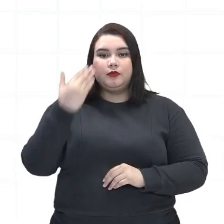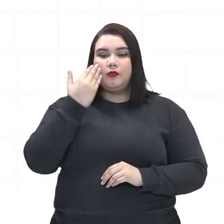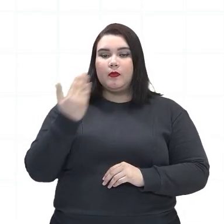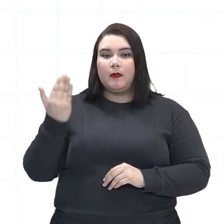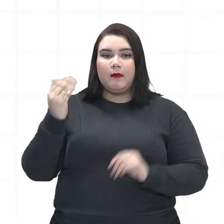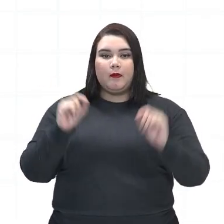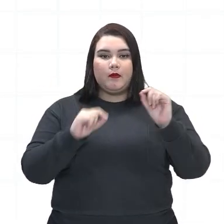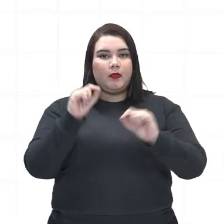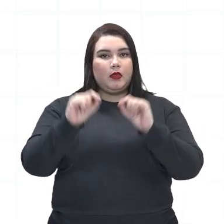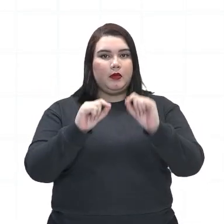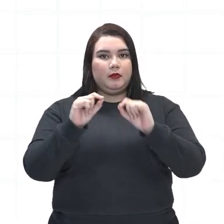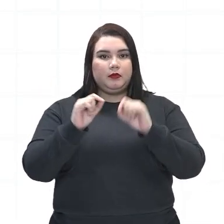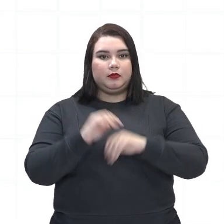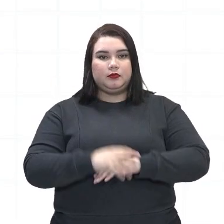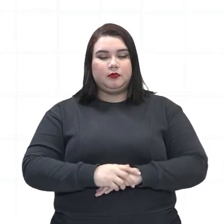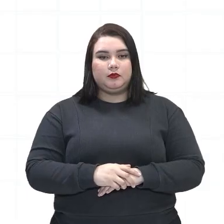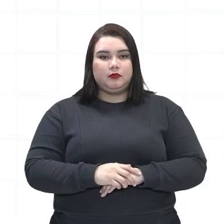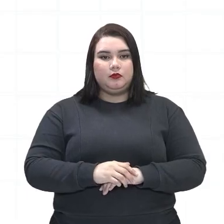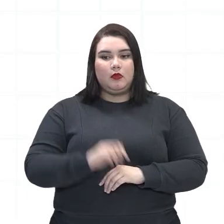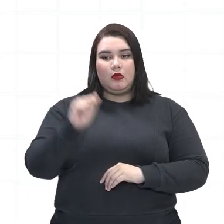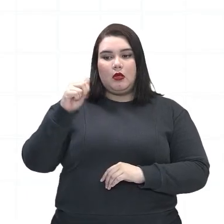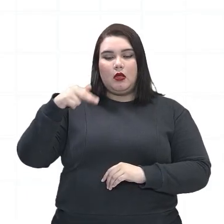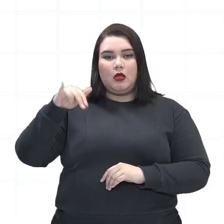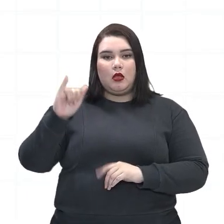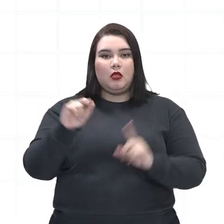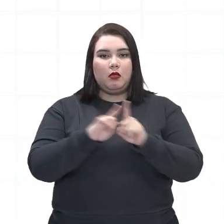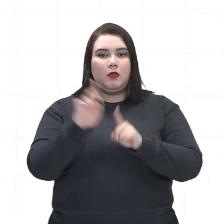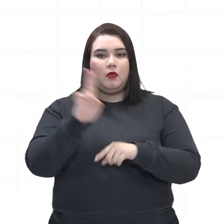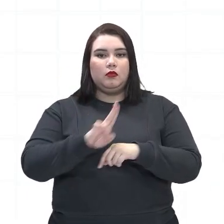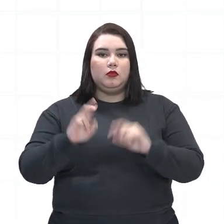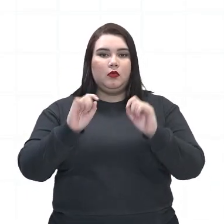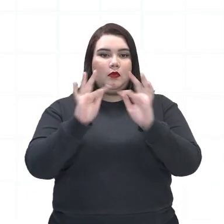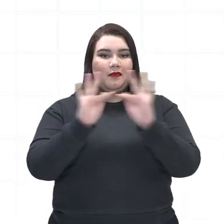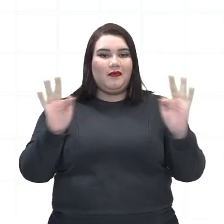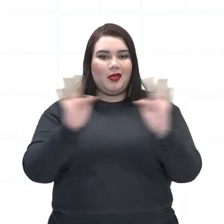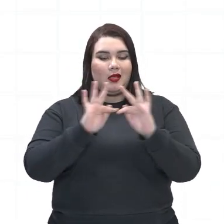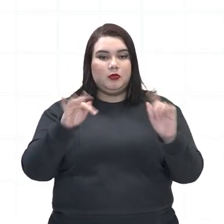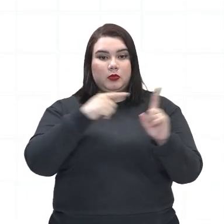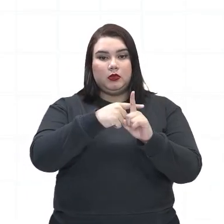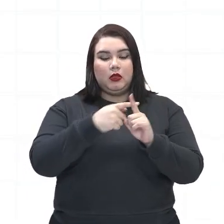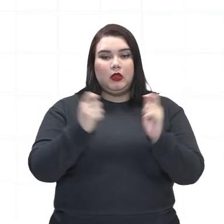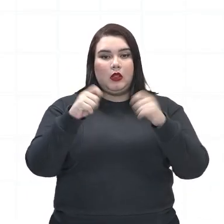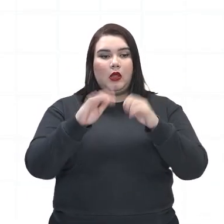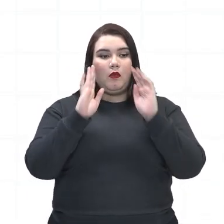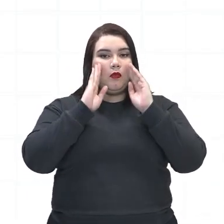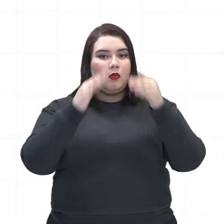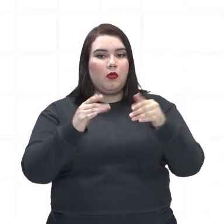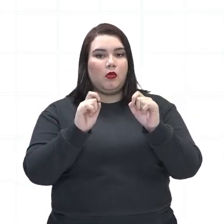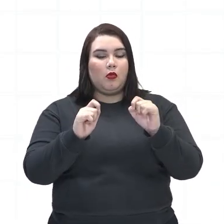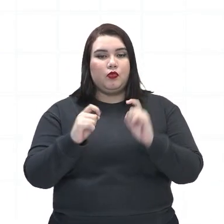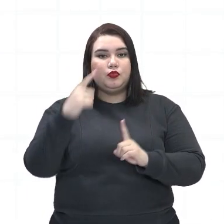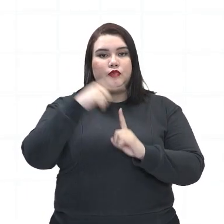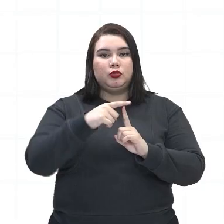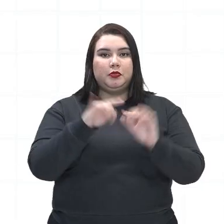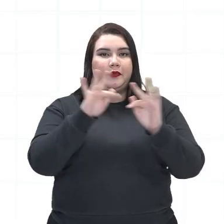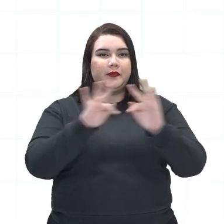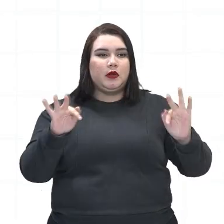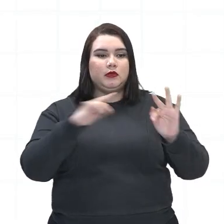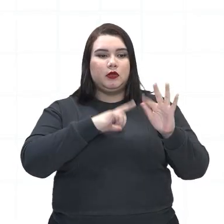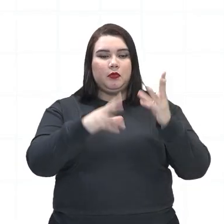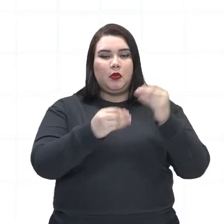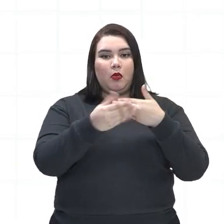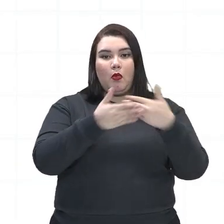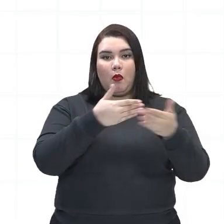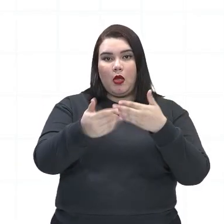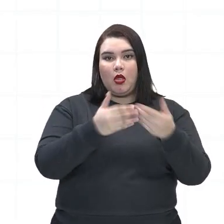mais. Olha só. Esse any pode ser usado em frases afirmativas também para enfatizar a ideia de qualquer ou